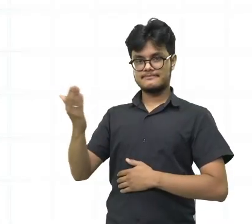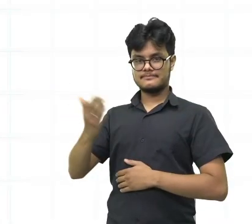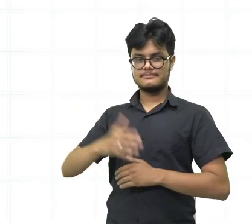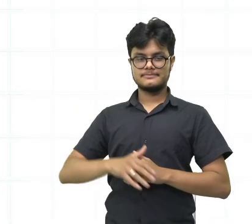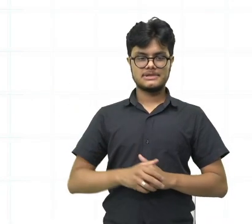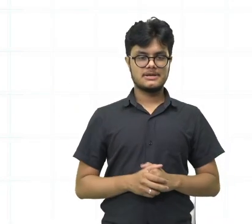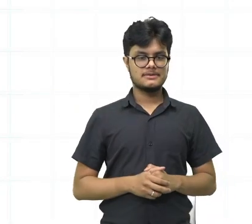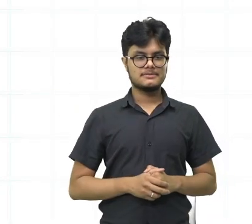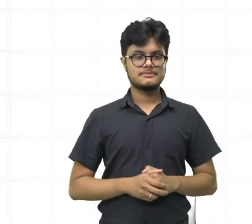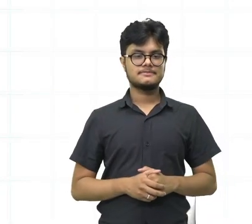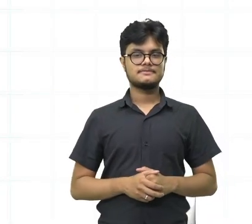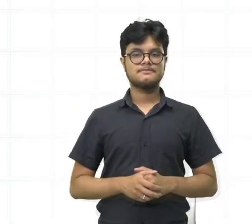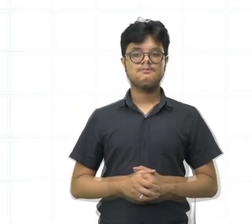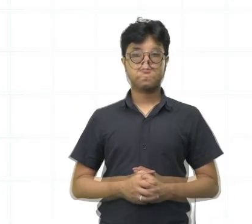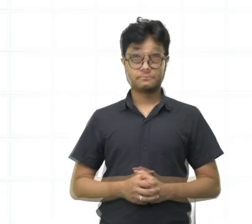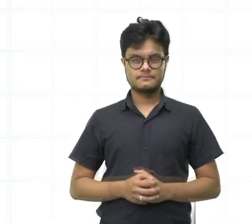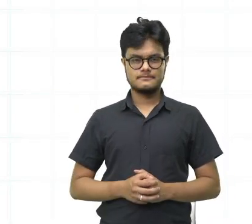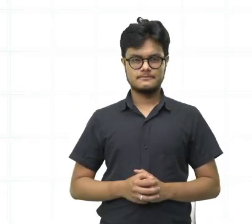lá.